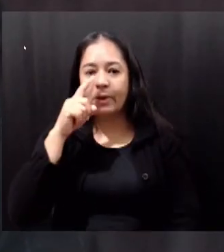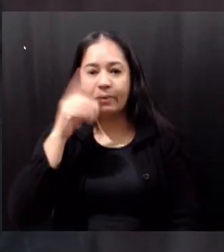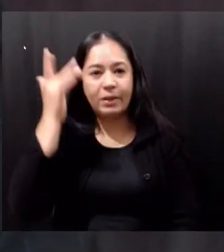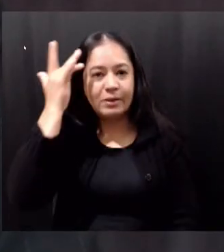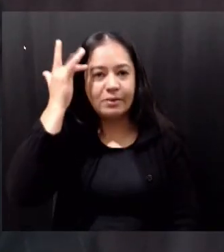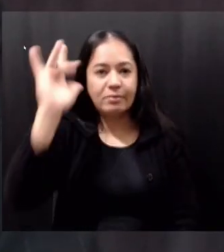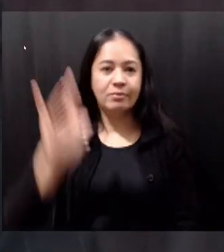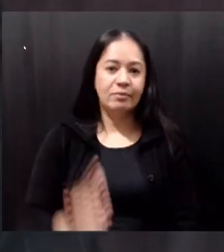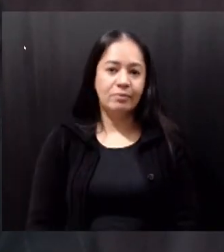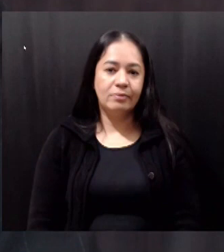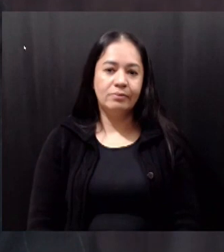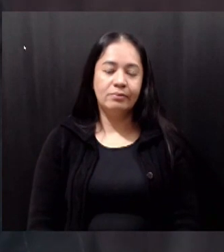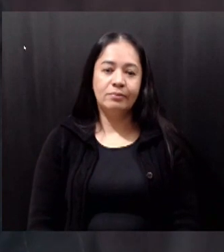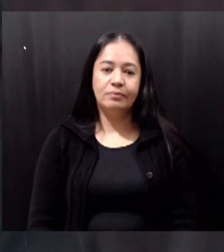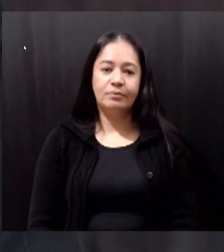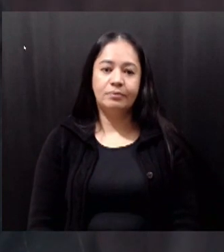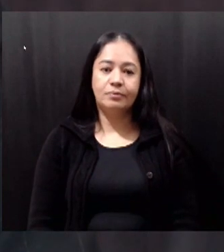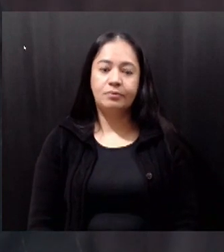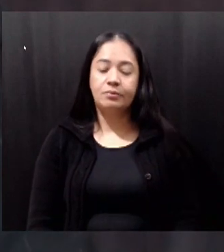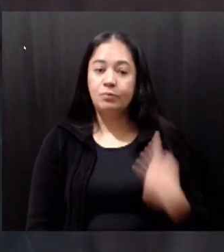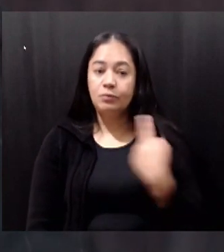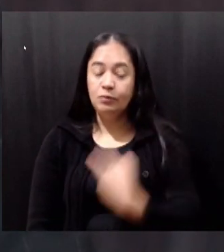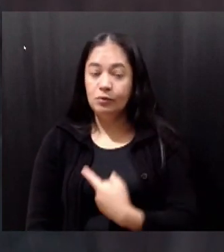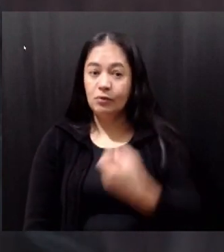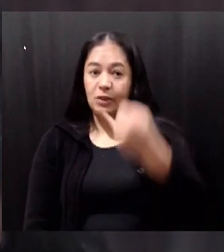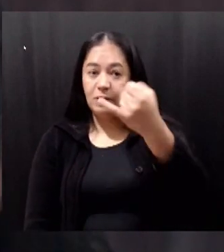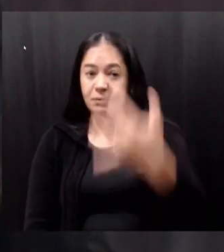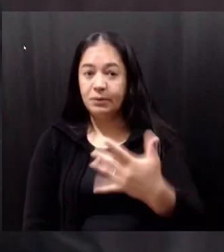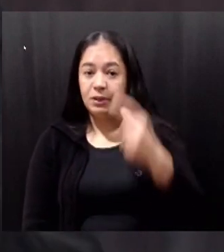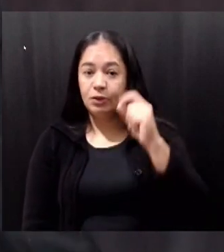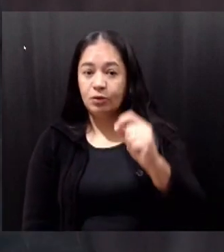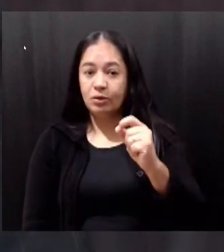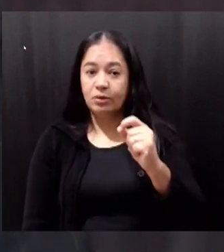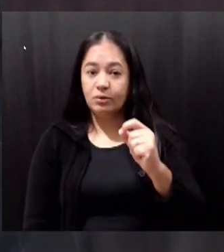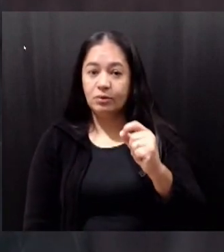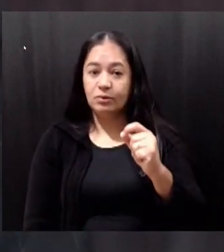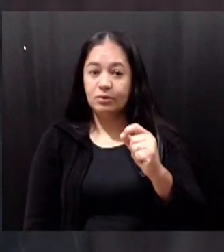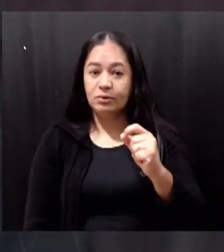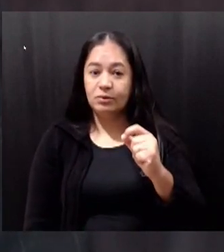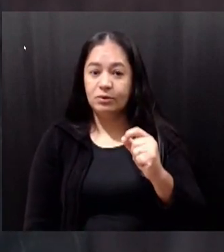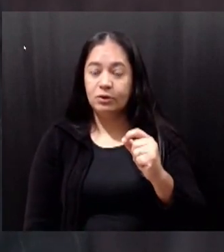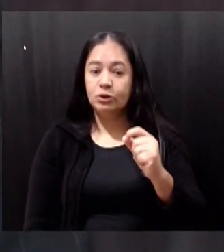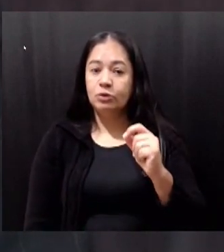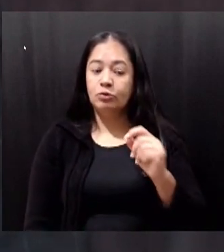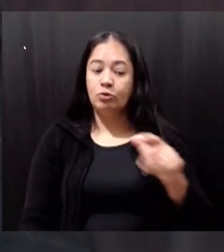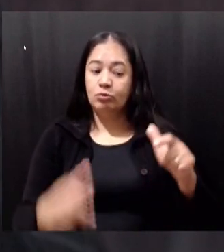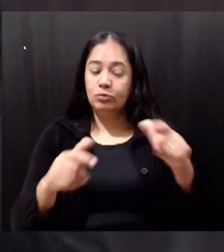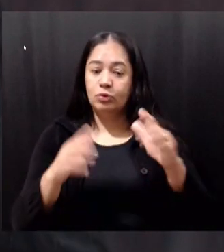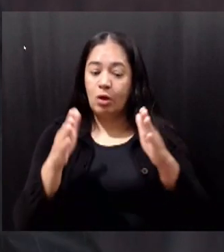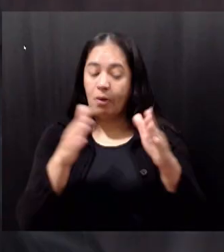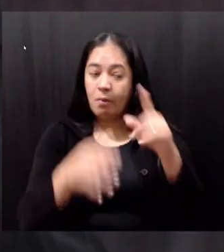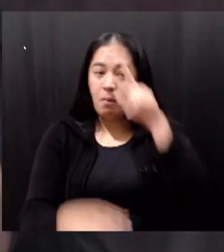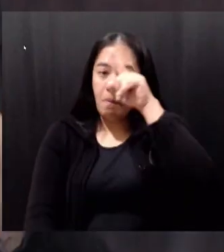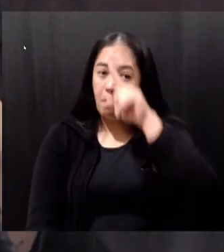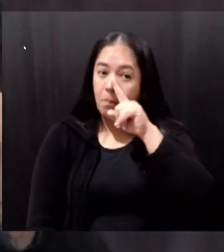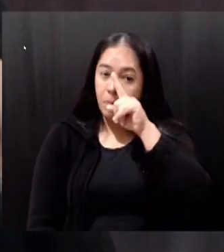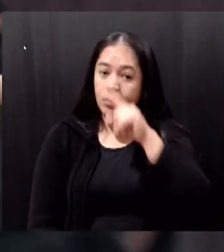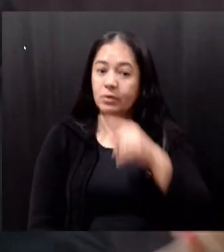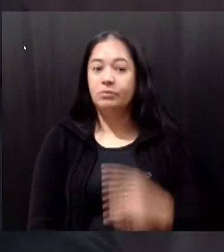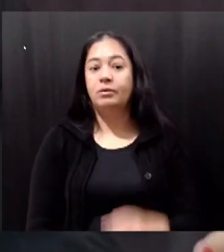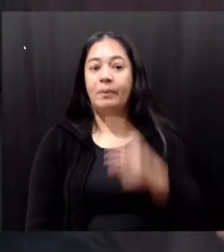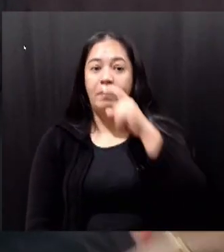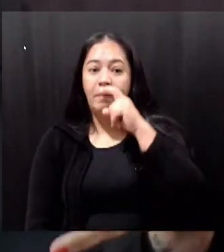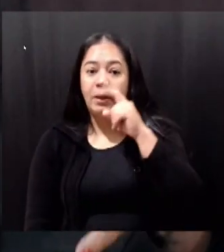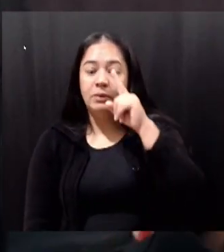Então, nós estamos falando aqui de um caminho bastante perigoso que os pais precisam,